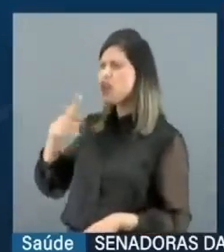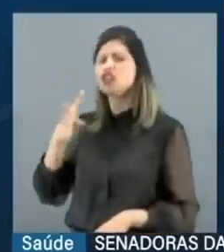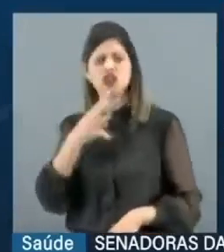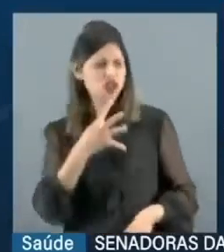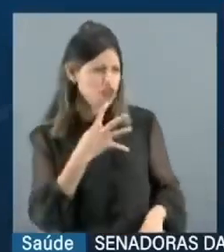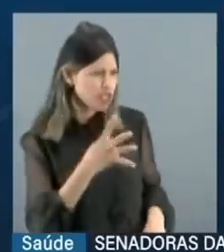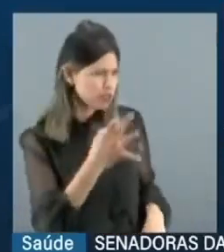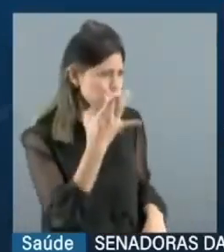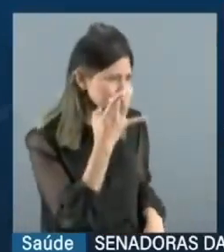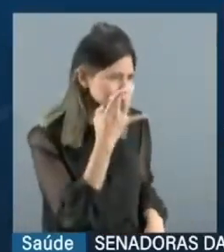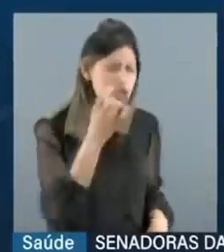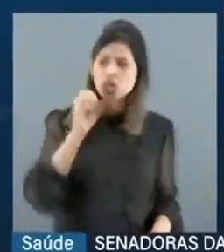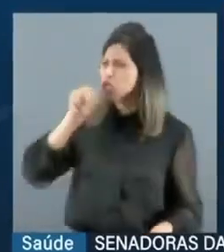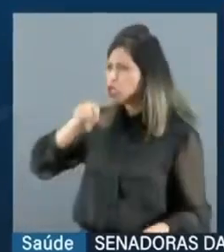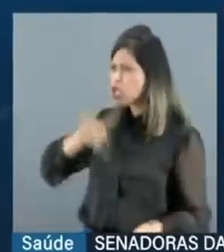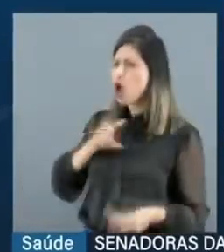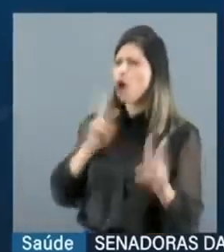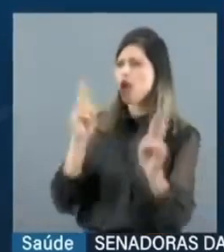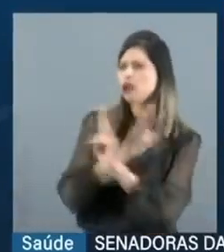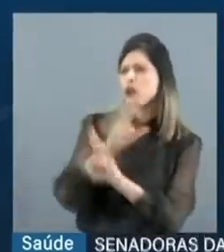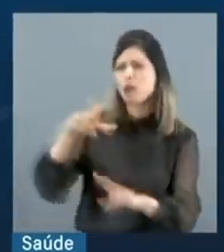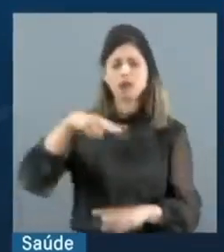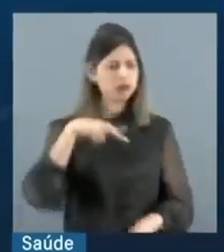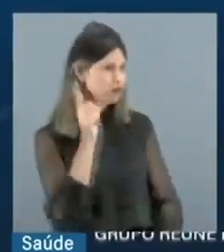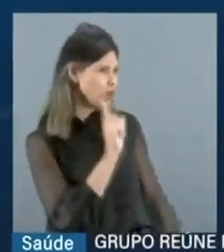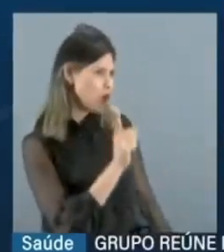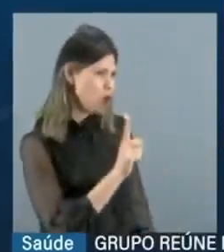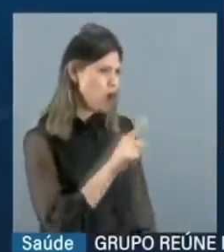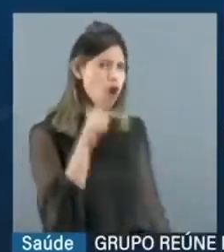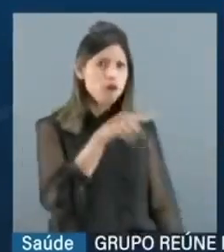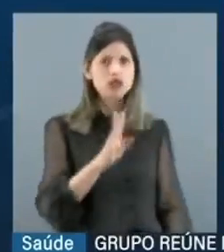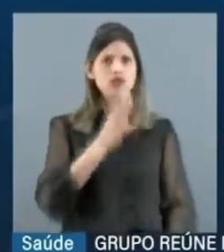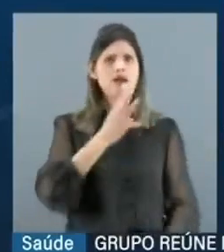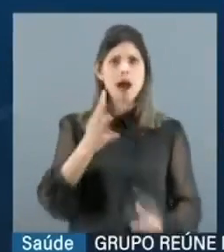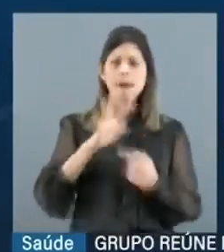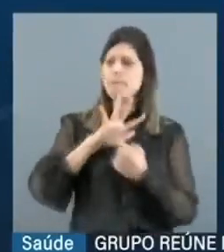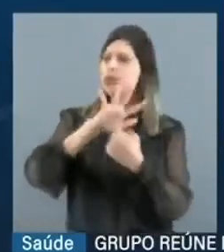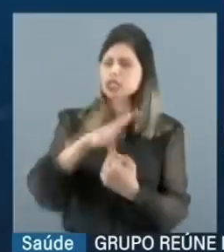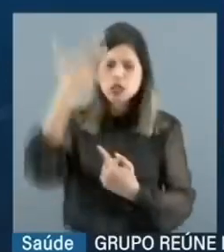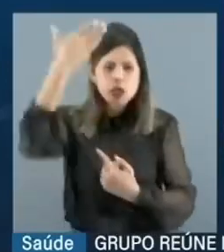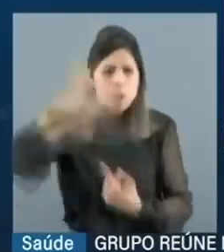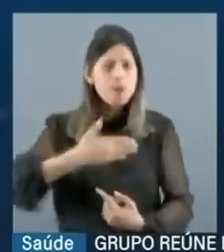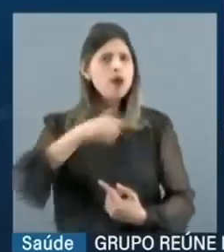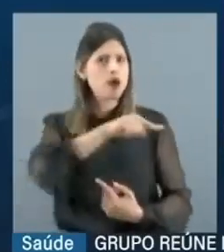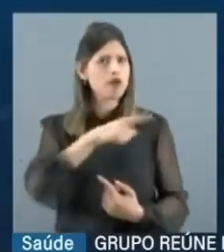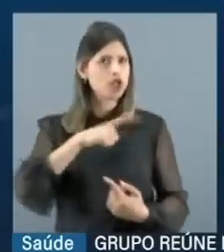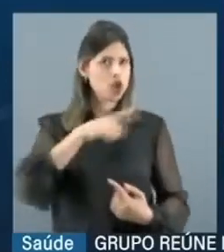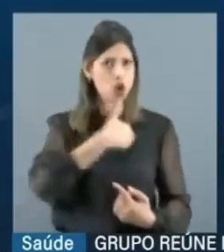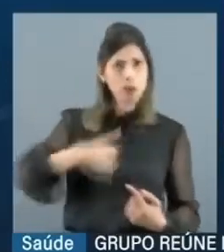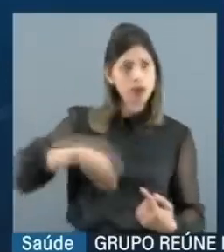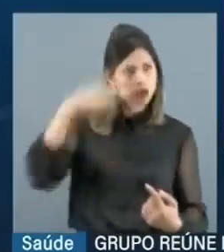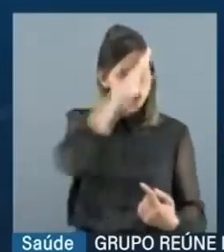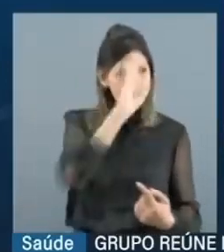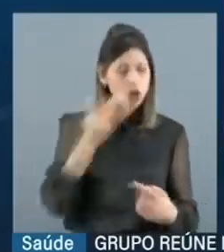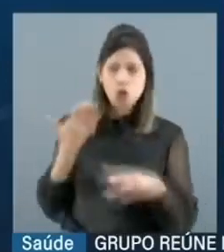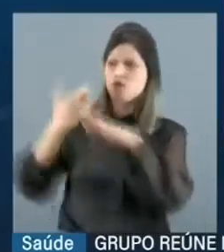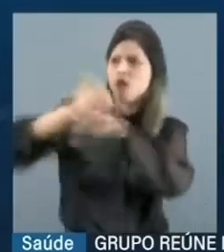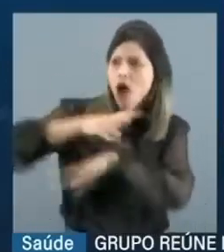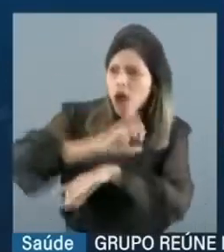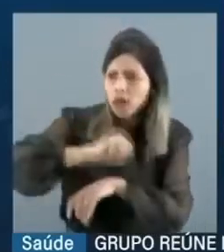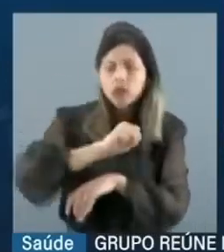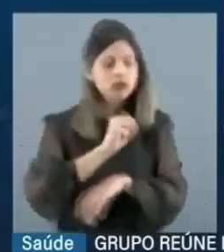senhor. É do relacionamento pessoal? Não, senhor. A senhora pode apresentar alguma prova que vincule o ex-presidente Bolsonaro às invasões?